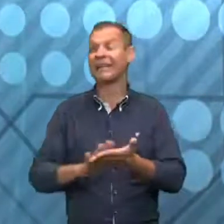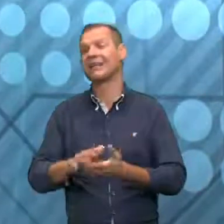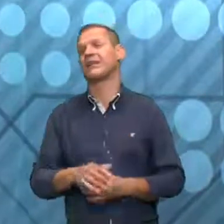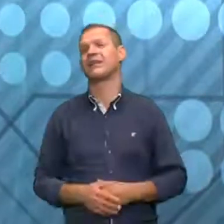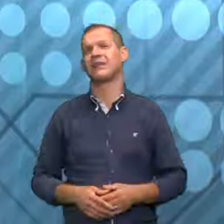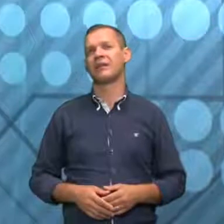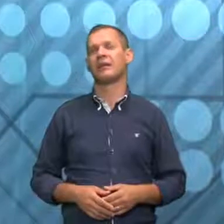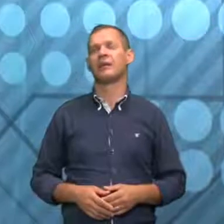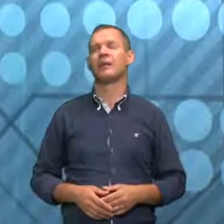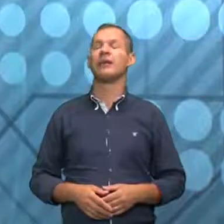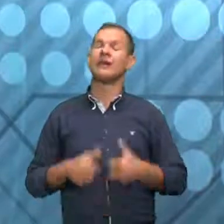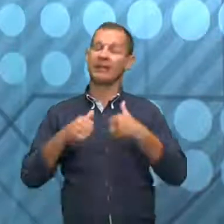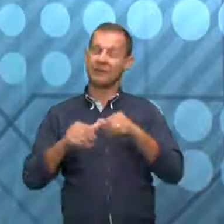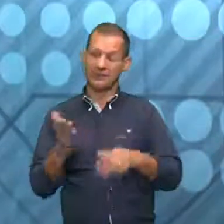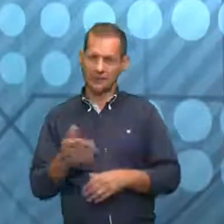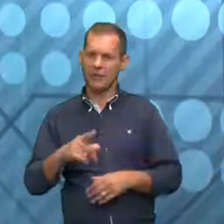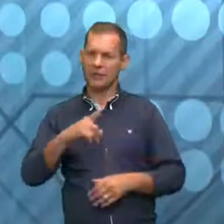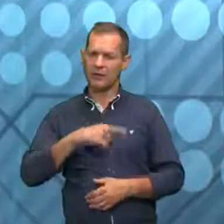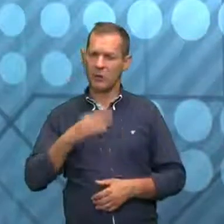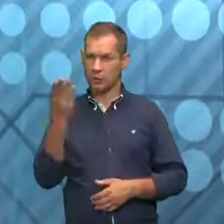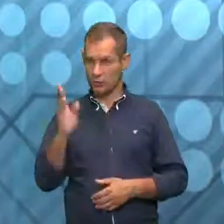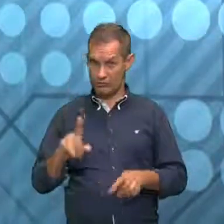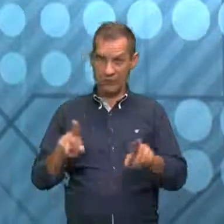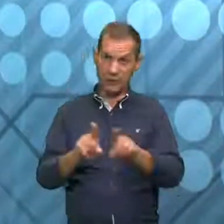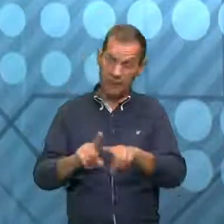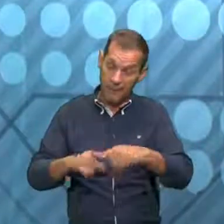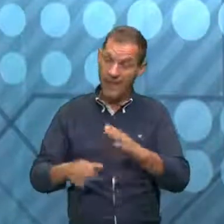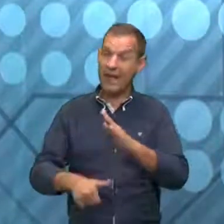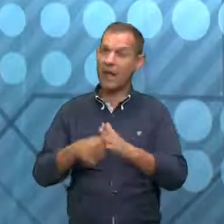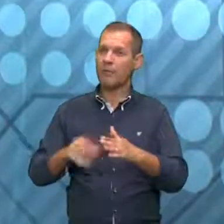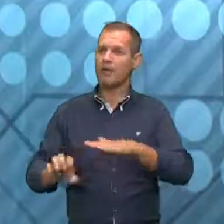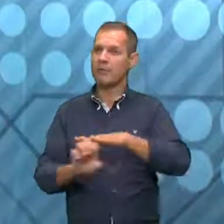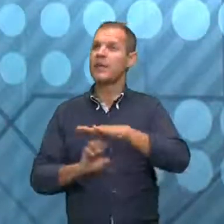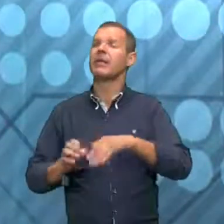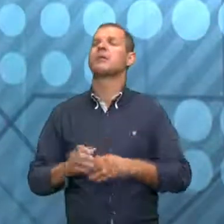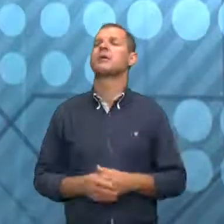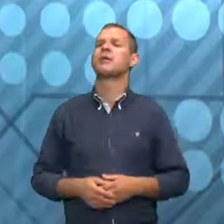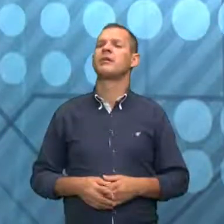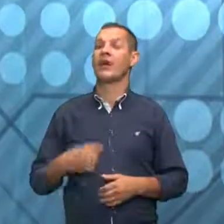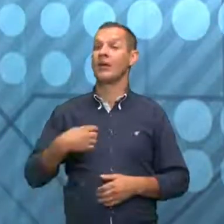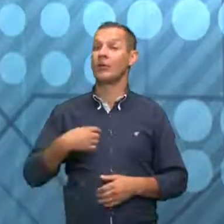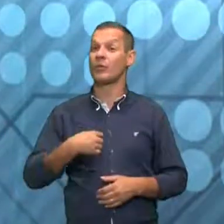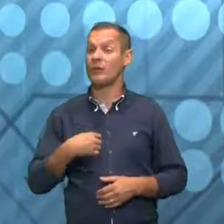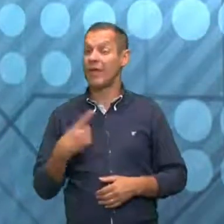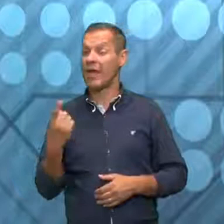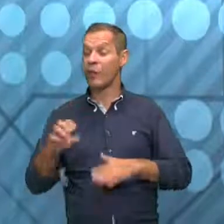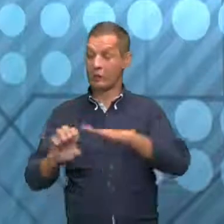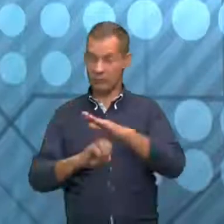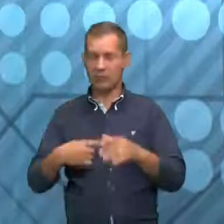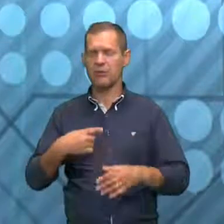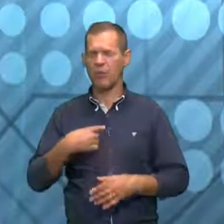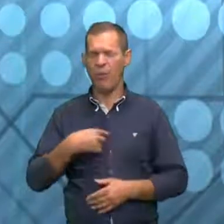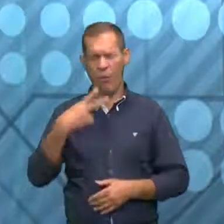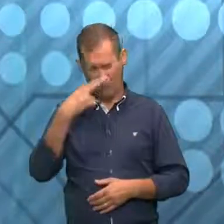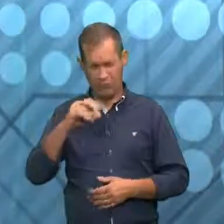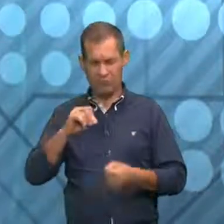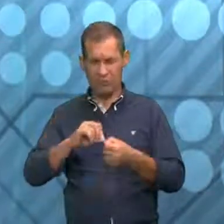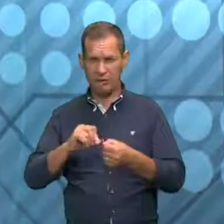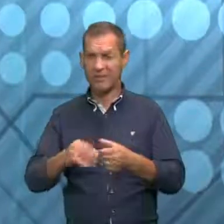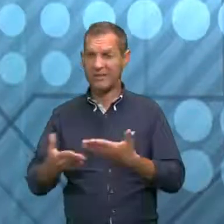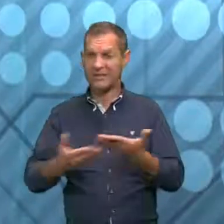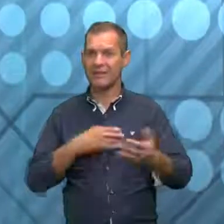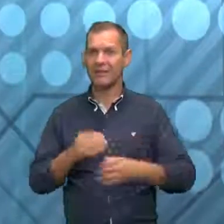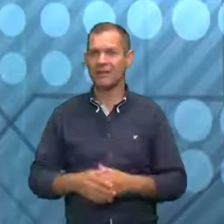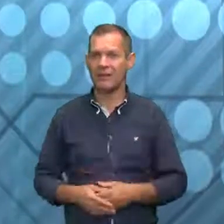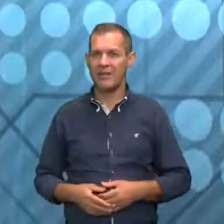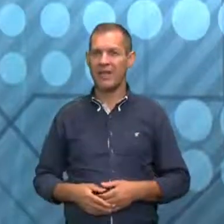isso. Isso já foi trazido para o Brasil. A primeira operadora, e se eu não me engano, a única operadora que faz esse